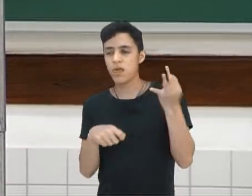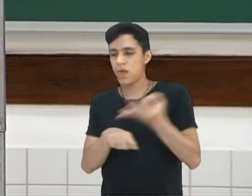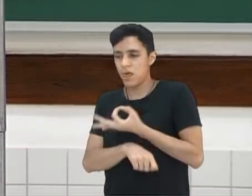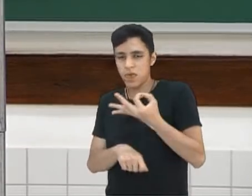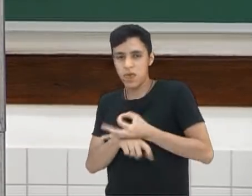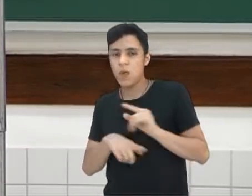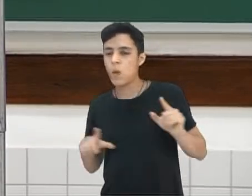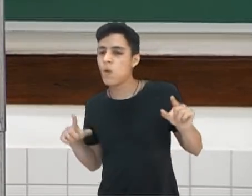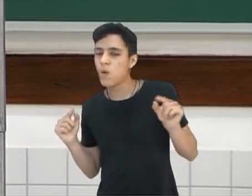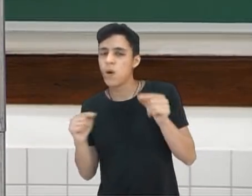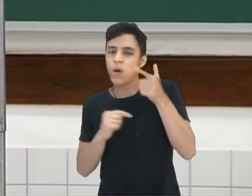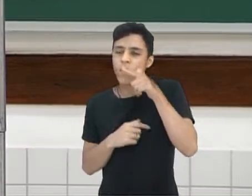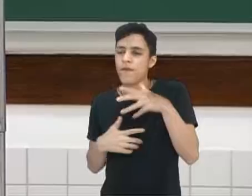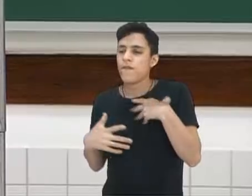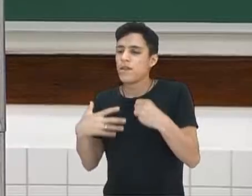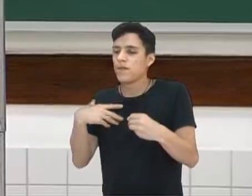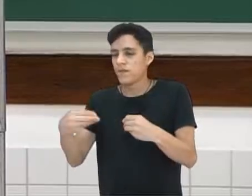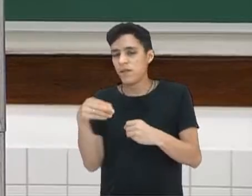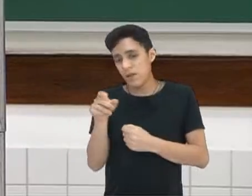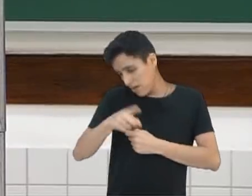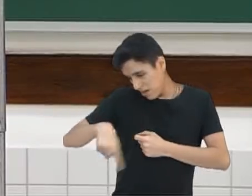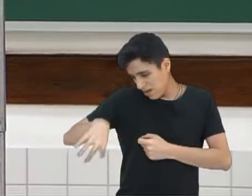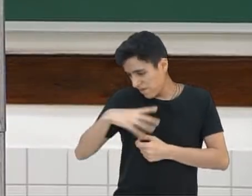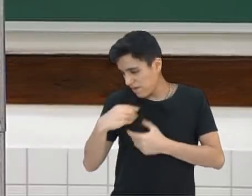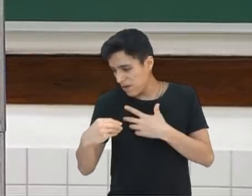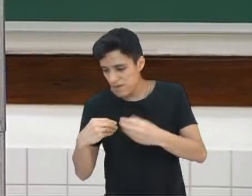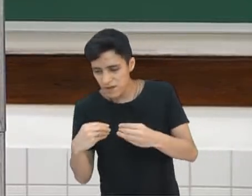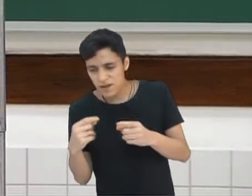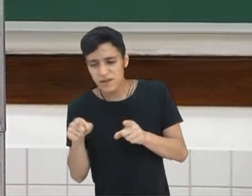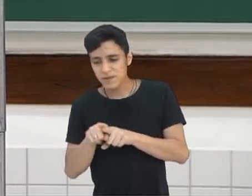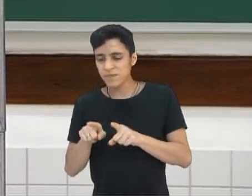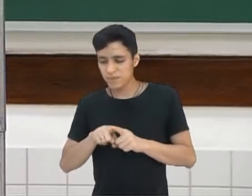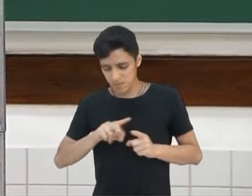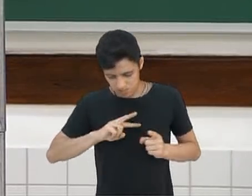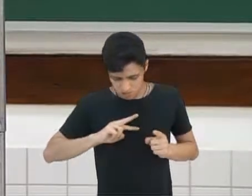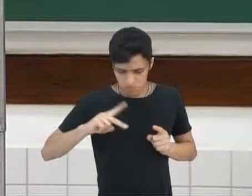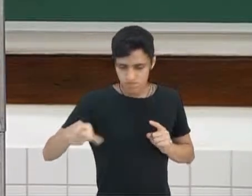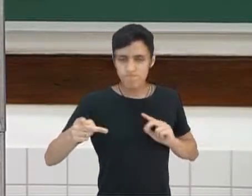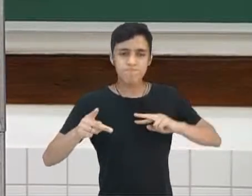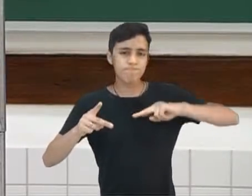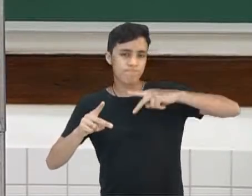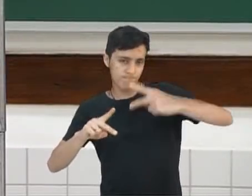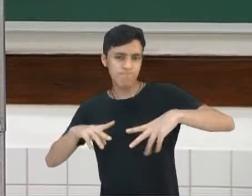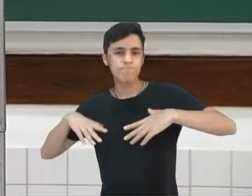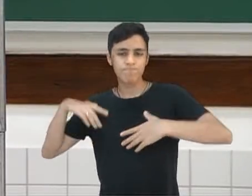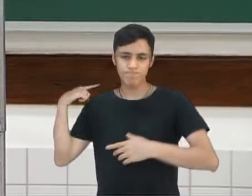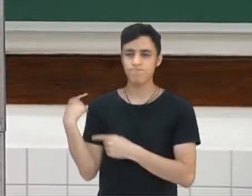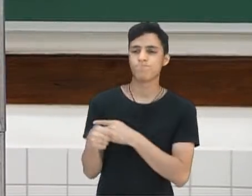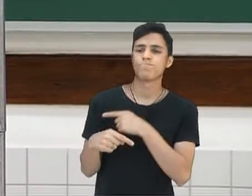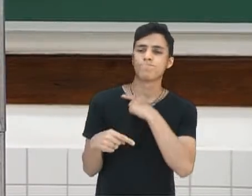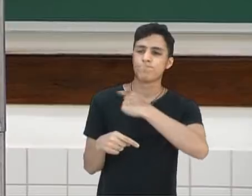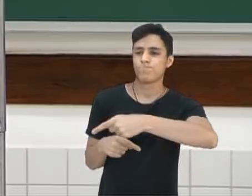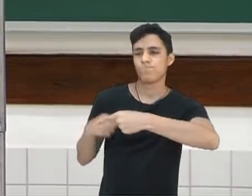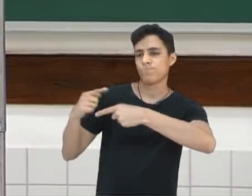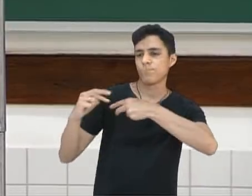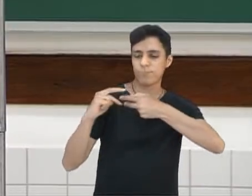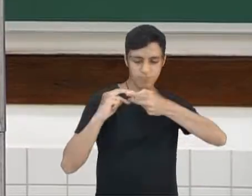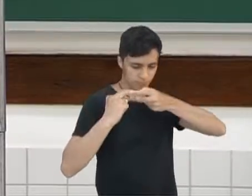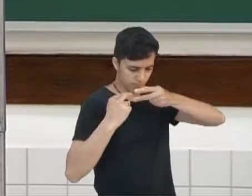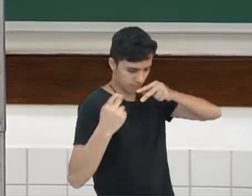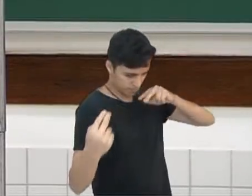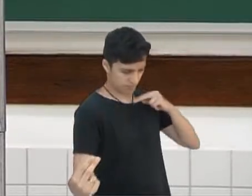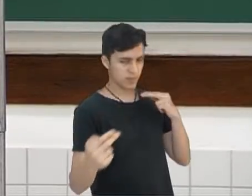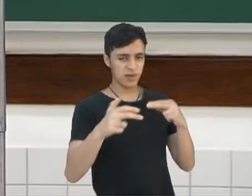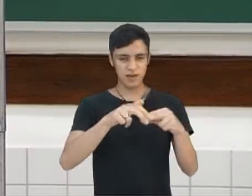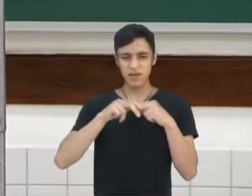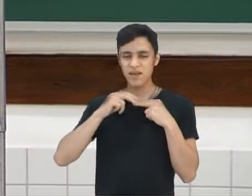sobreviver e se reproduzir. E quando ele se reproduz, ele transfere, ele transmite o seu material genético, né,